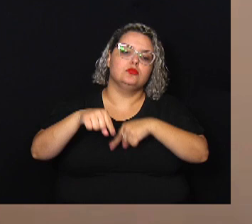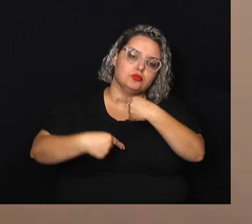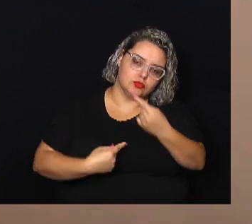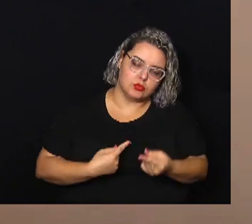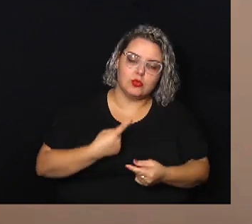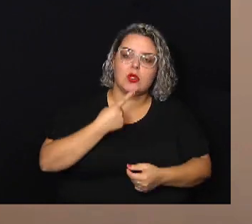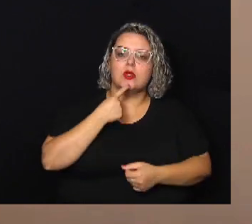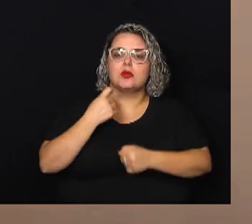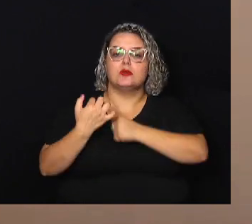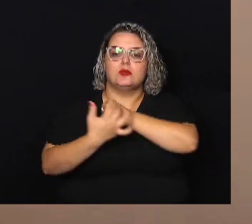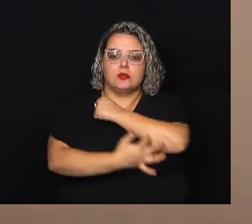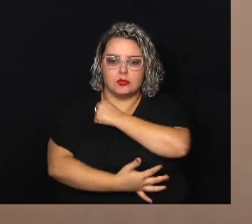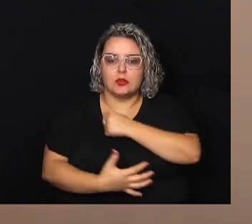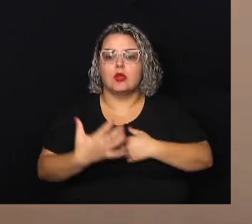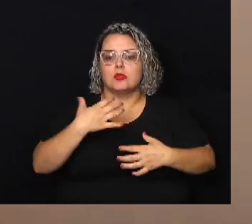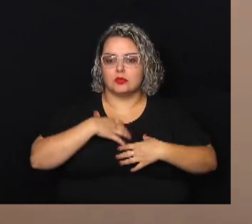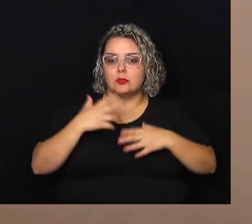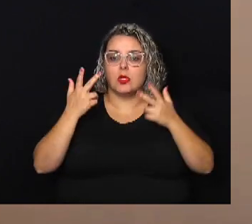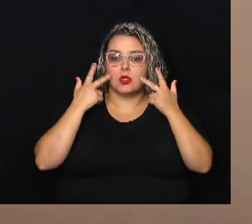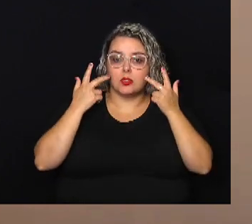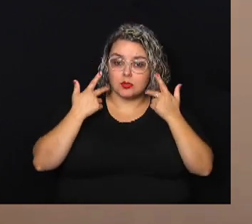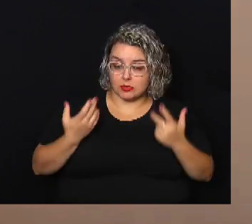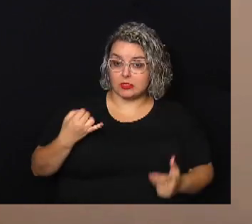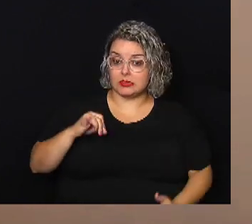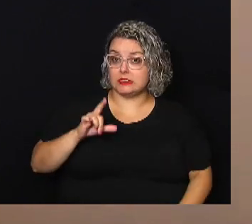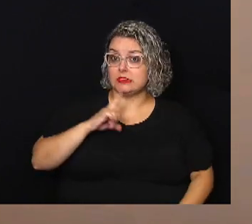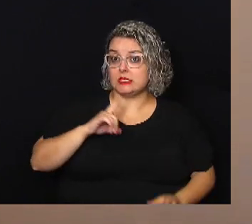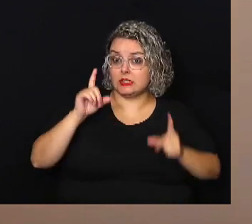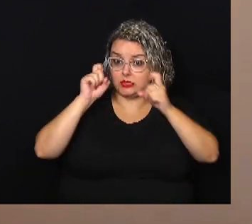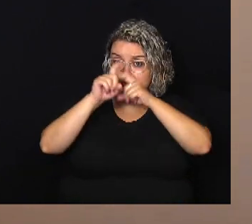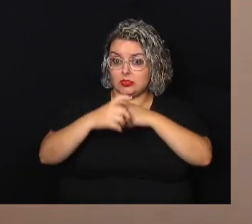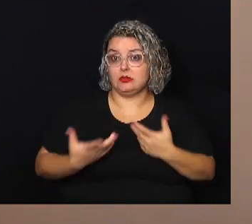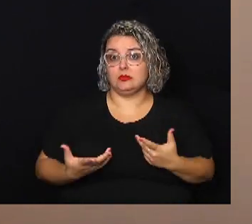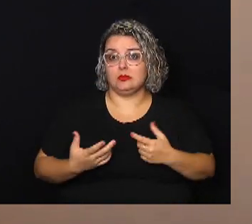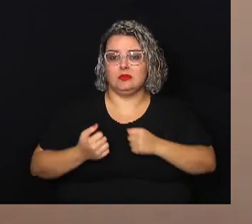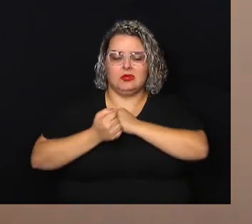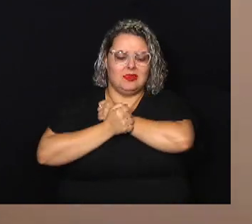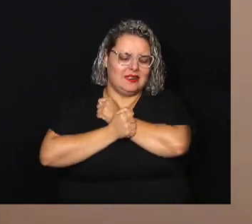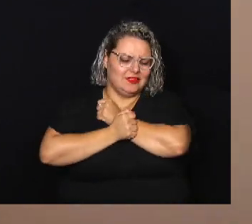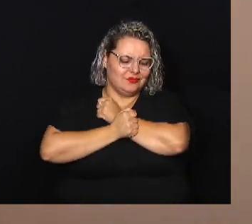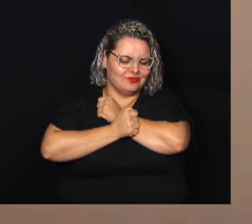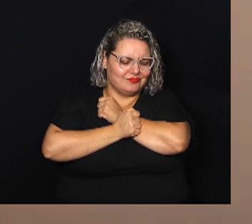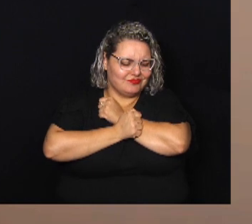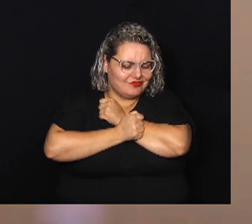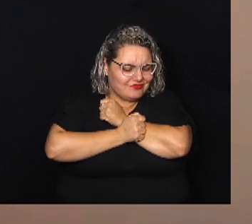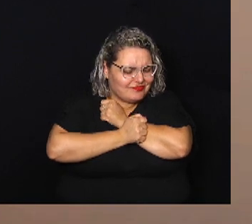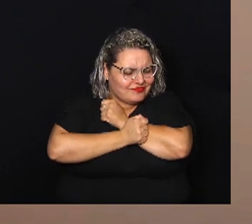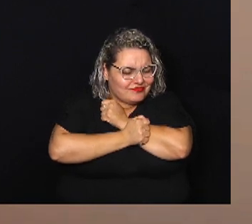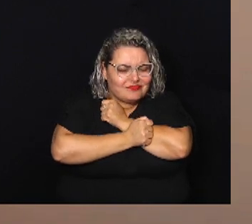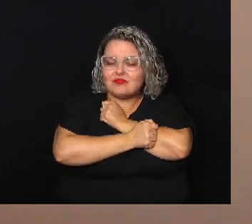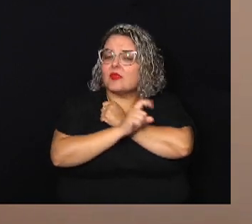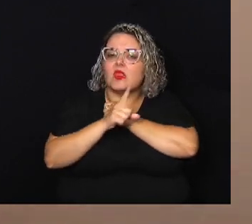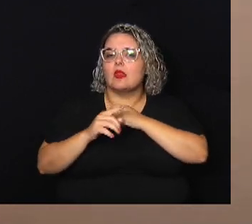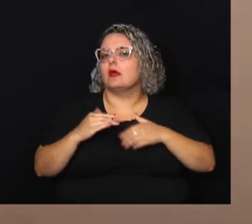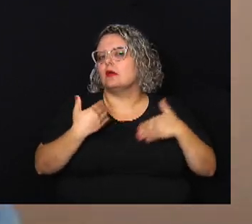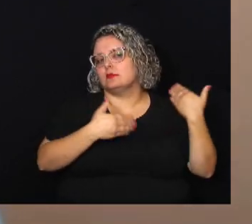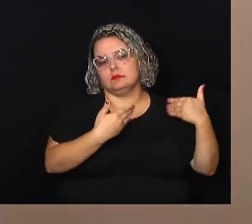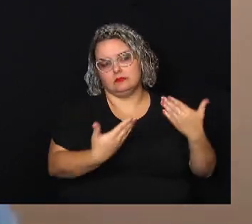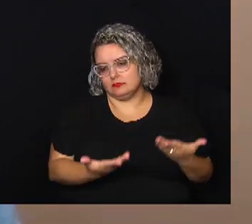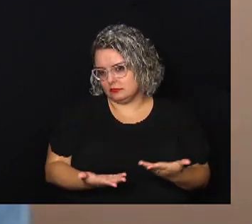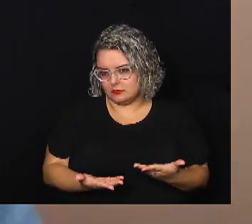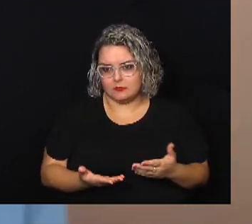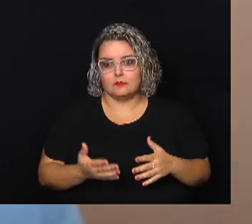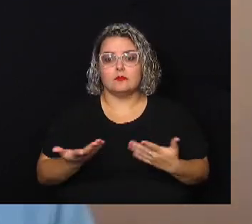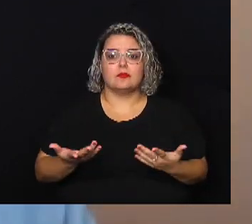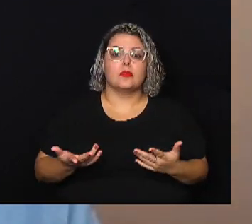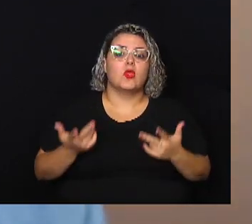sangramento, que é o sintoma mais comum, se você tem dificuldade para evacuar, mas não aquela dificuldade que já vem. A gente tem muitos pacientes que